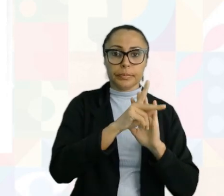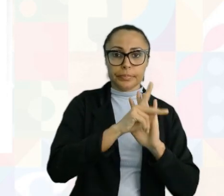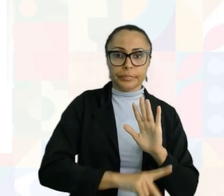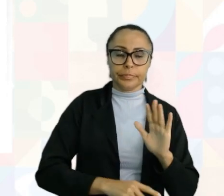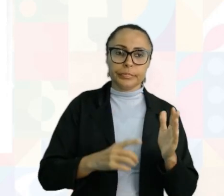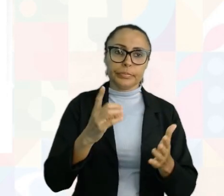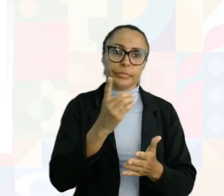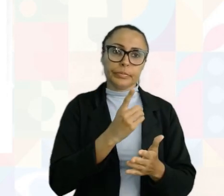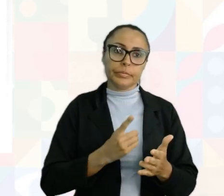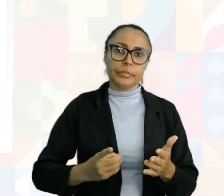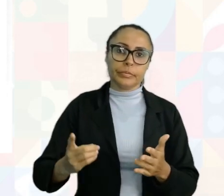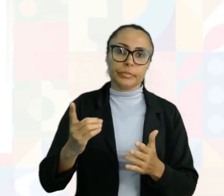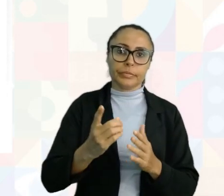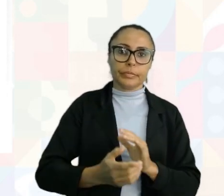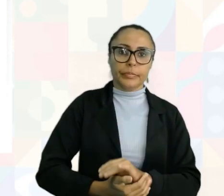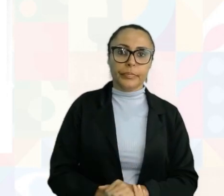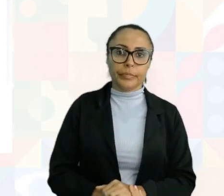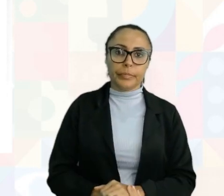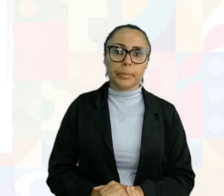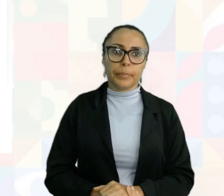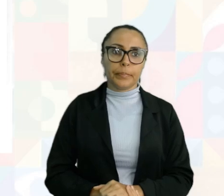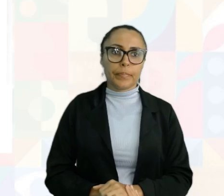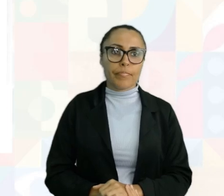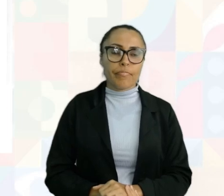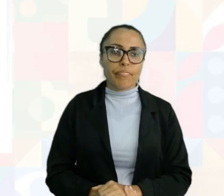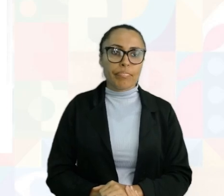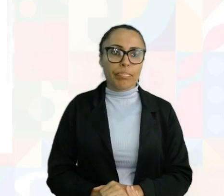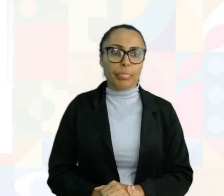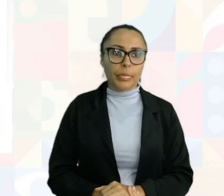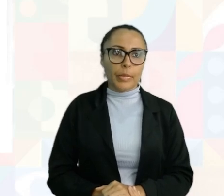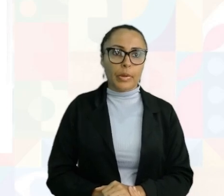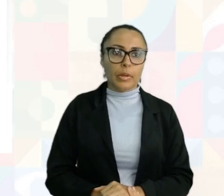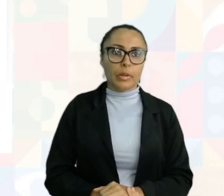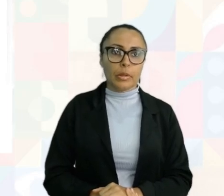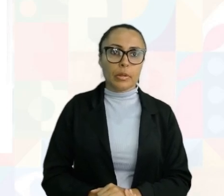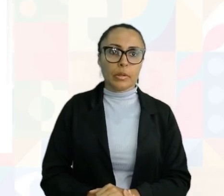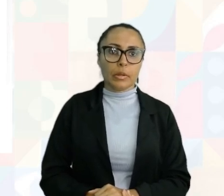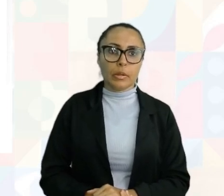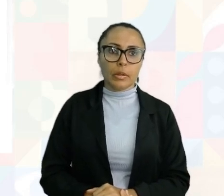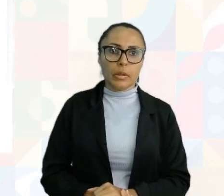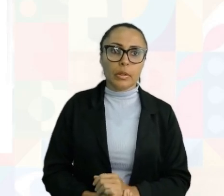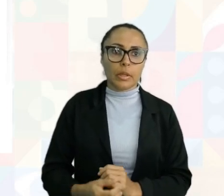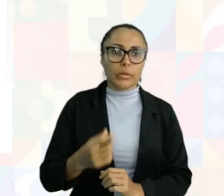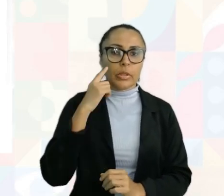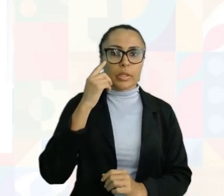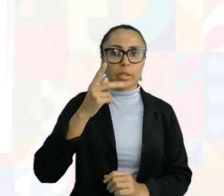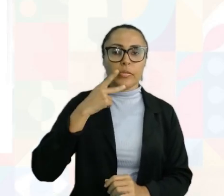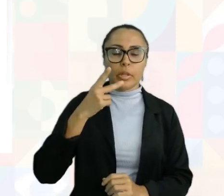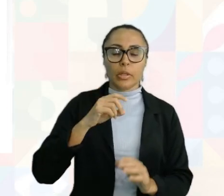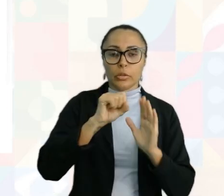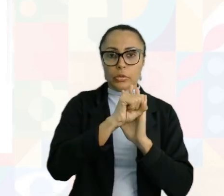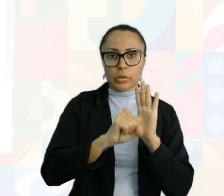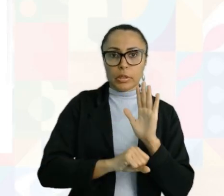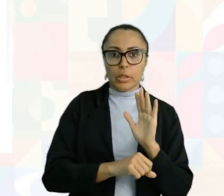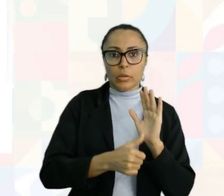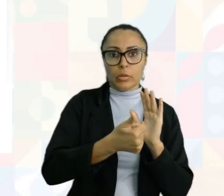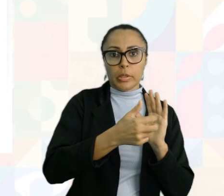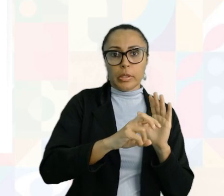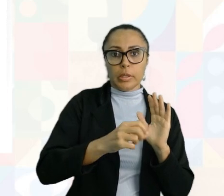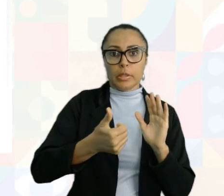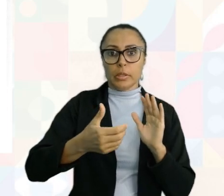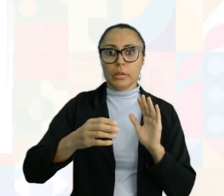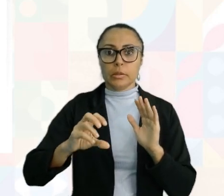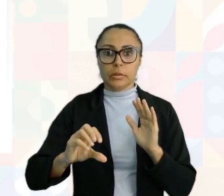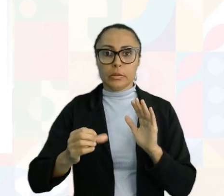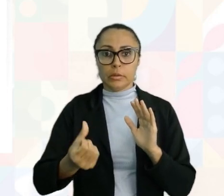e de arquitetura, tá certo? Mais adiante, né? Quer dizer, a gente estava falando do século XV, XVI, mas